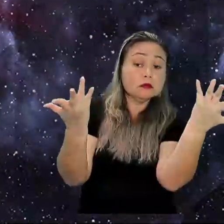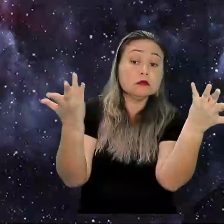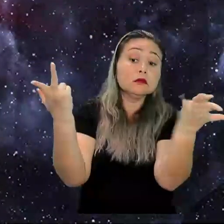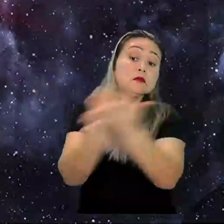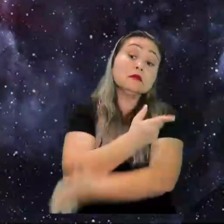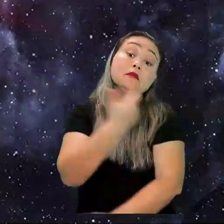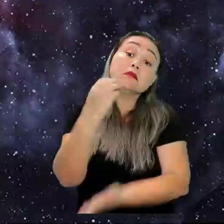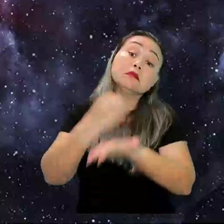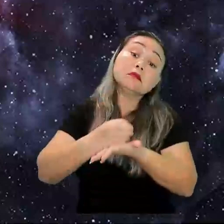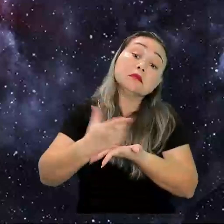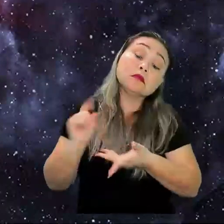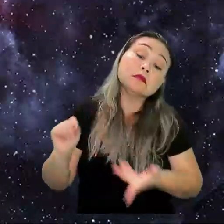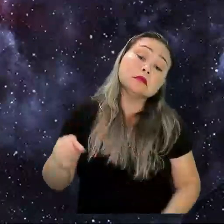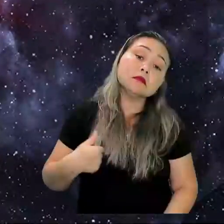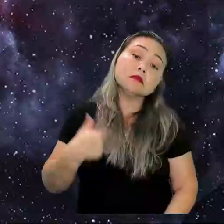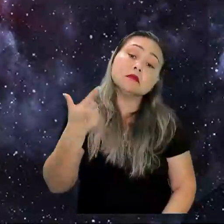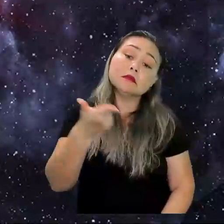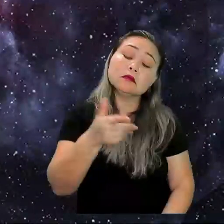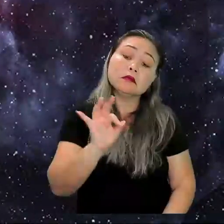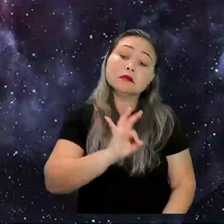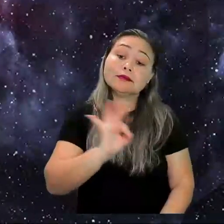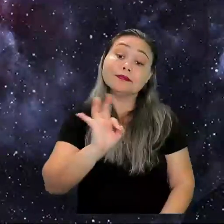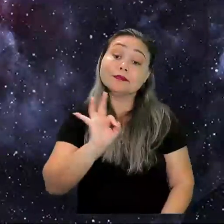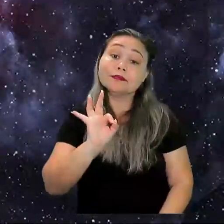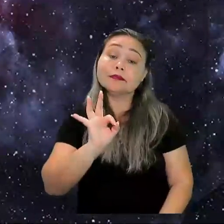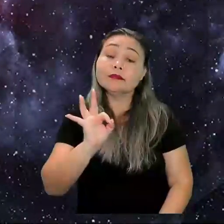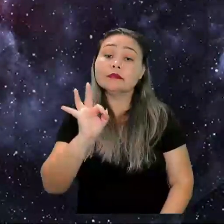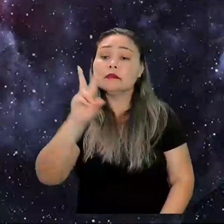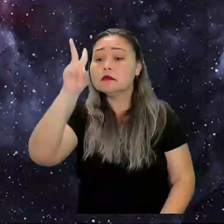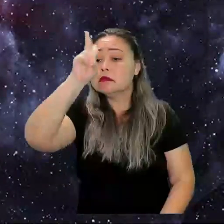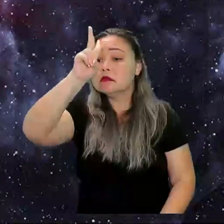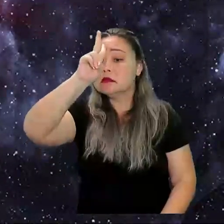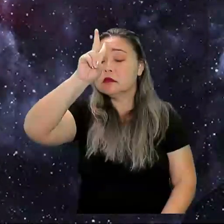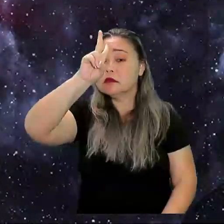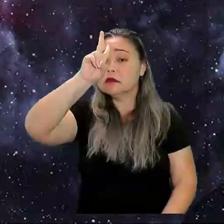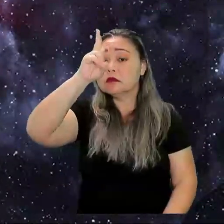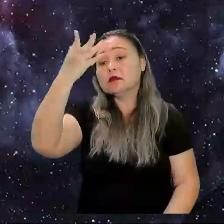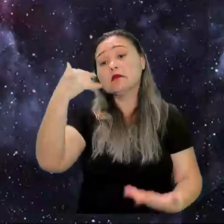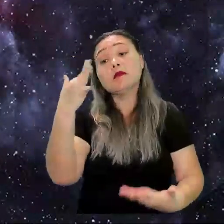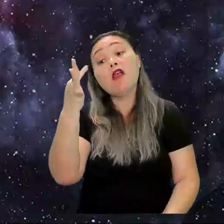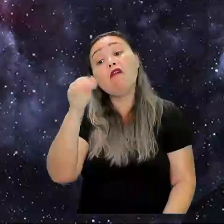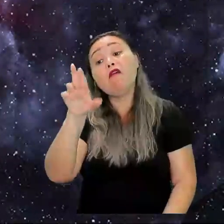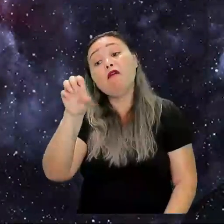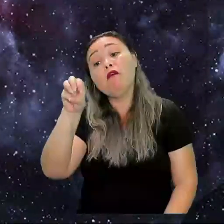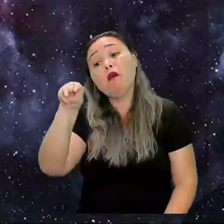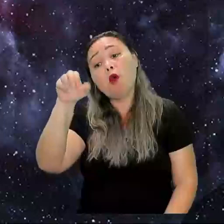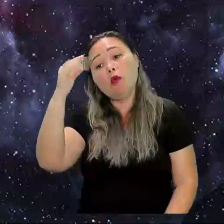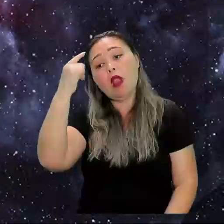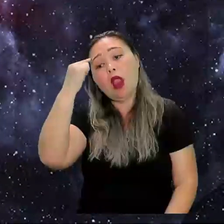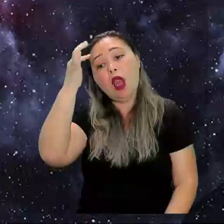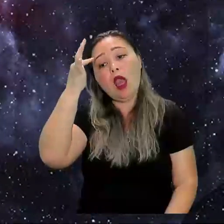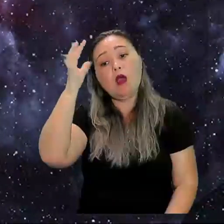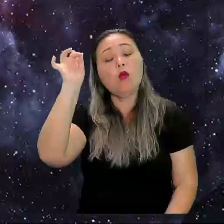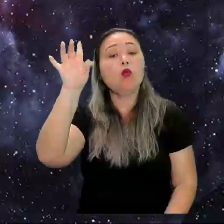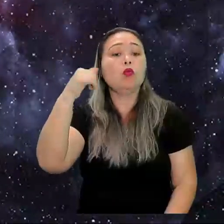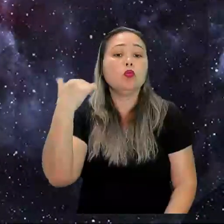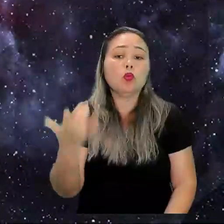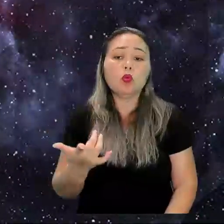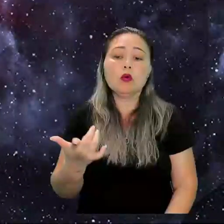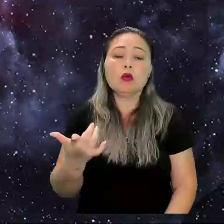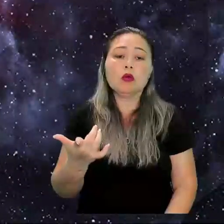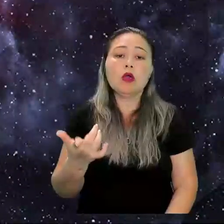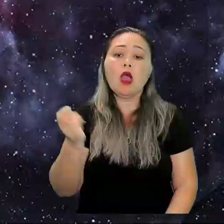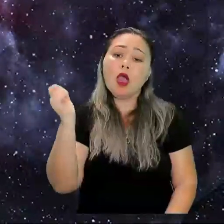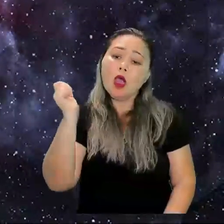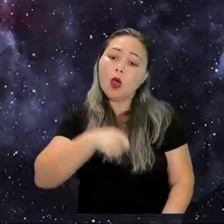que acontece? Ele muito menos vai conseguir relembrar da fórmula. Tem uns que tem